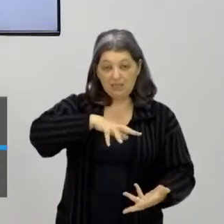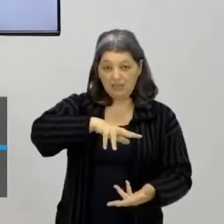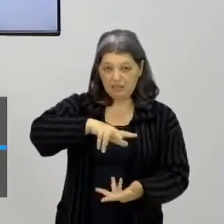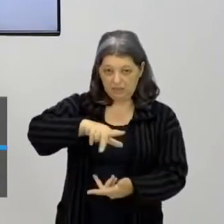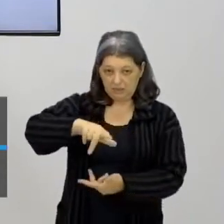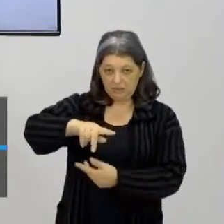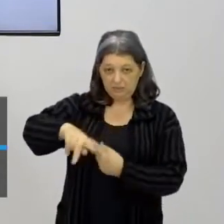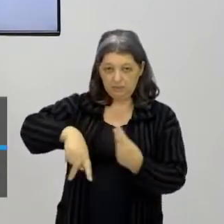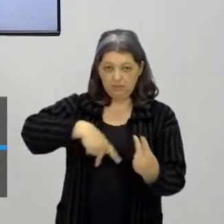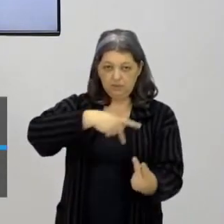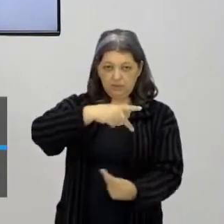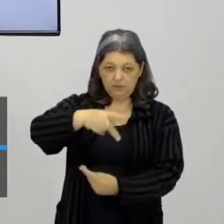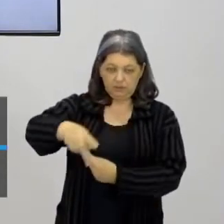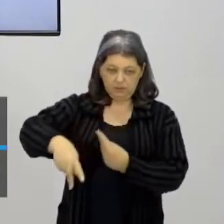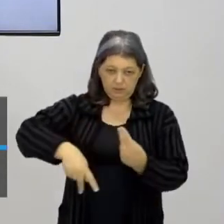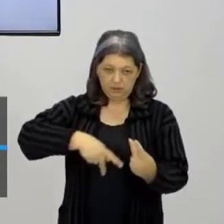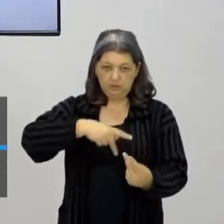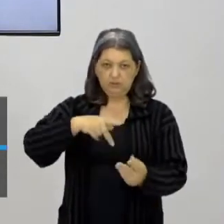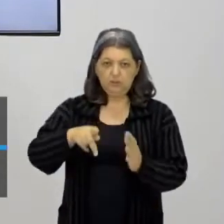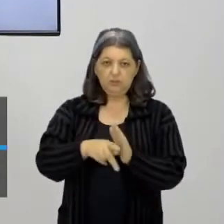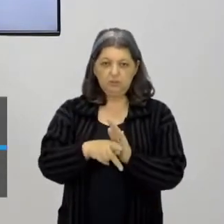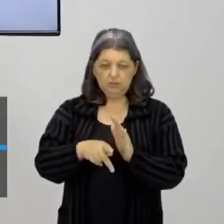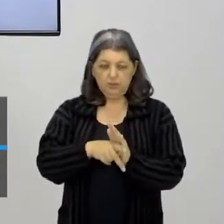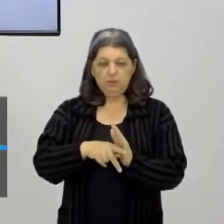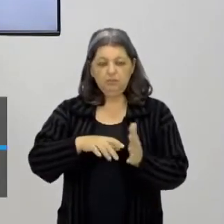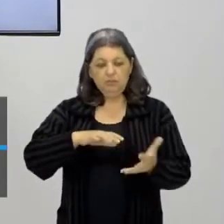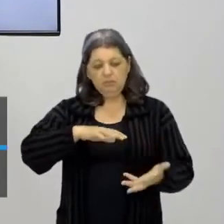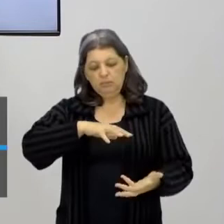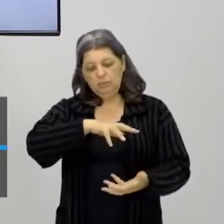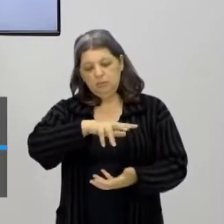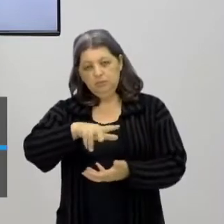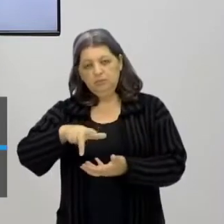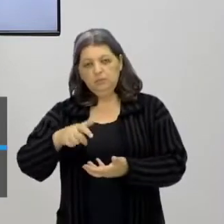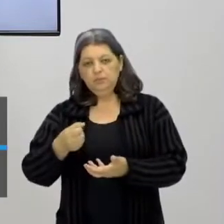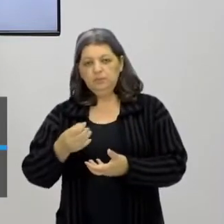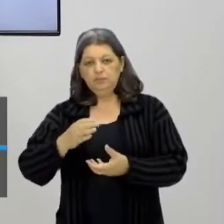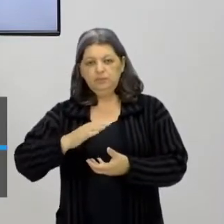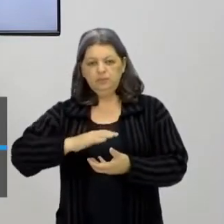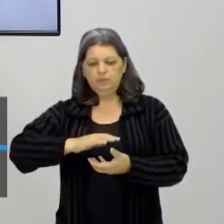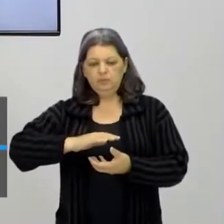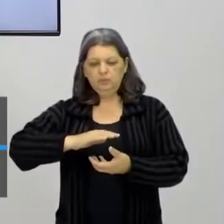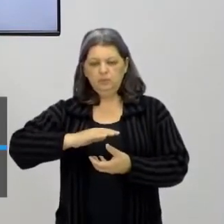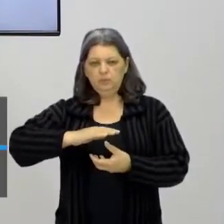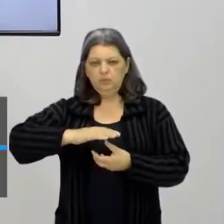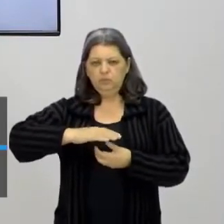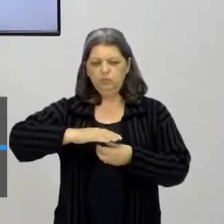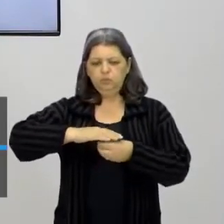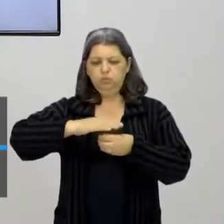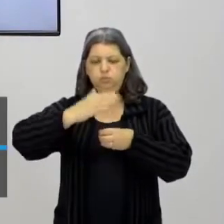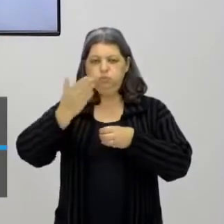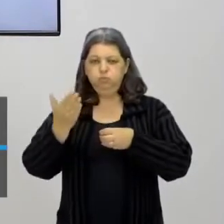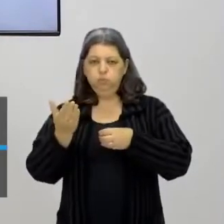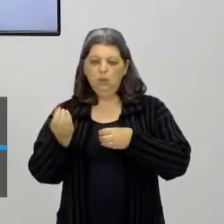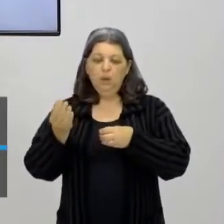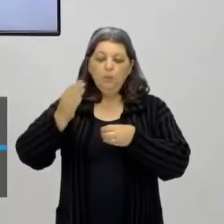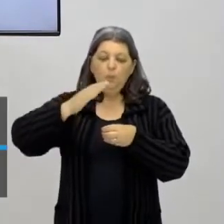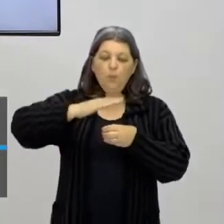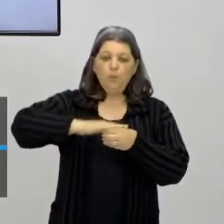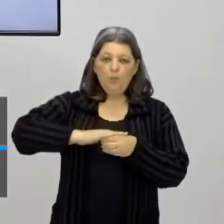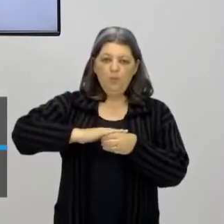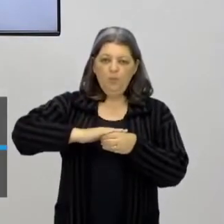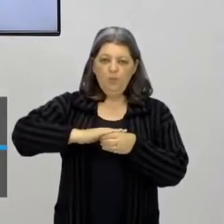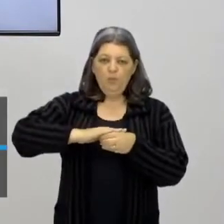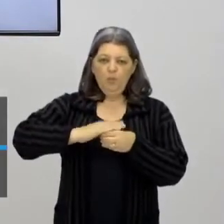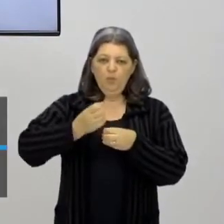Terra, considerando a atmosfera, será que é um sistema aberto, fechado ou